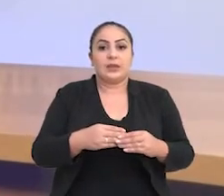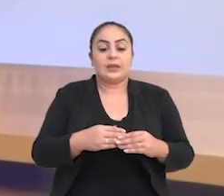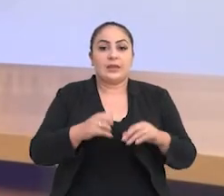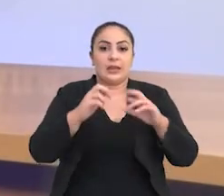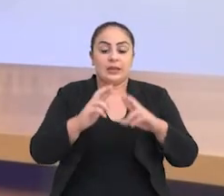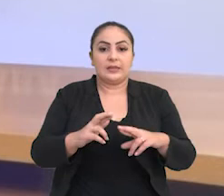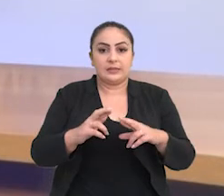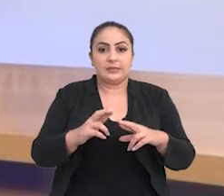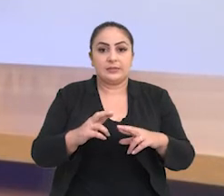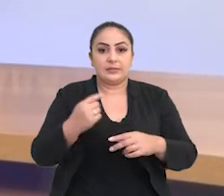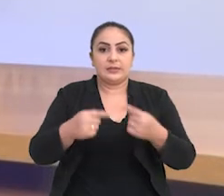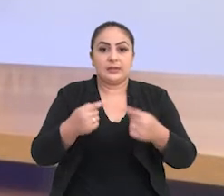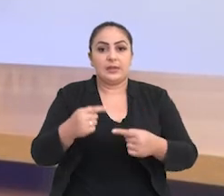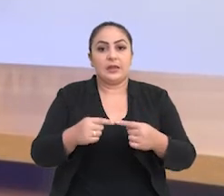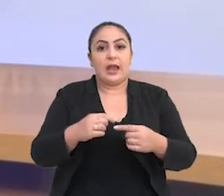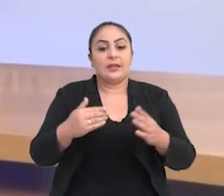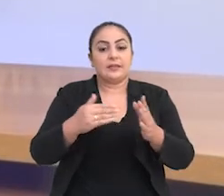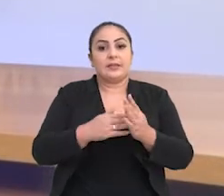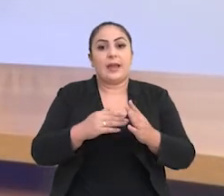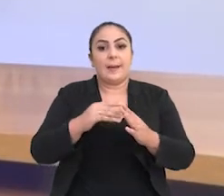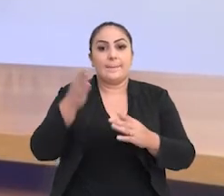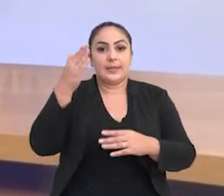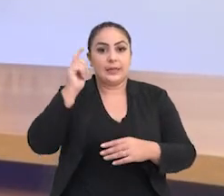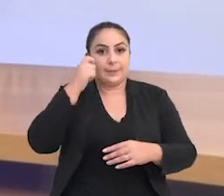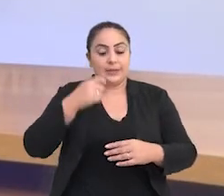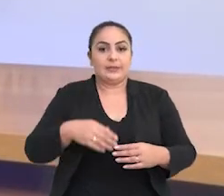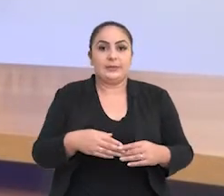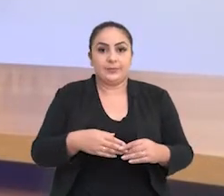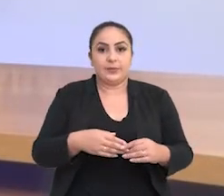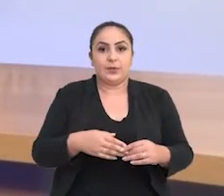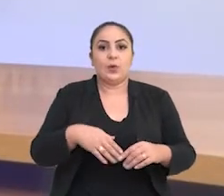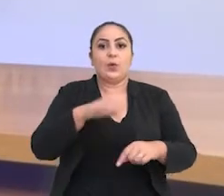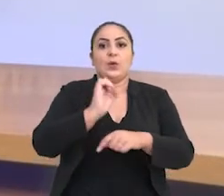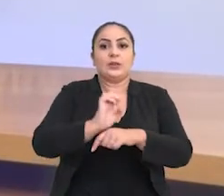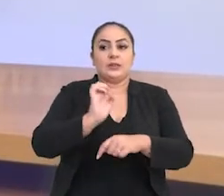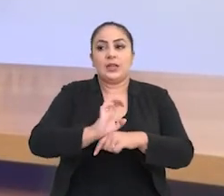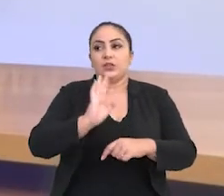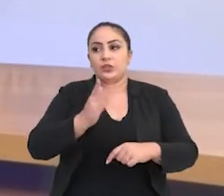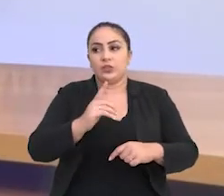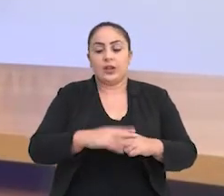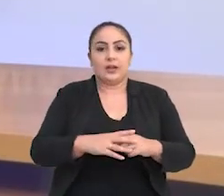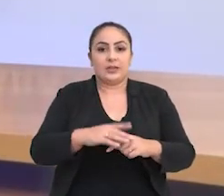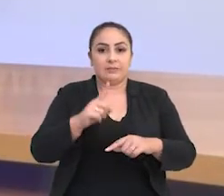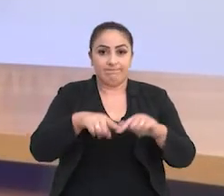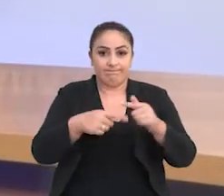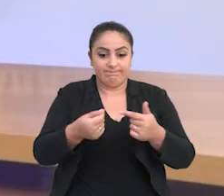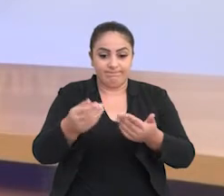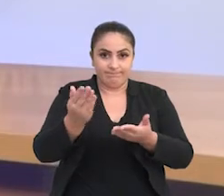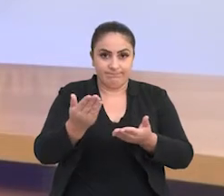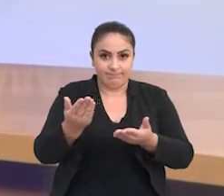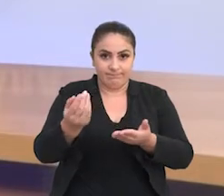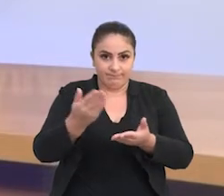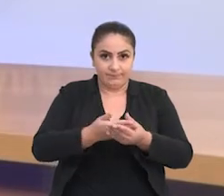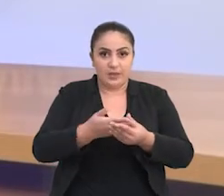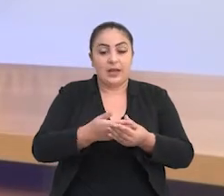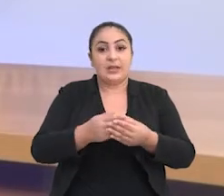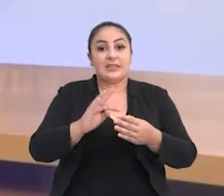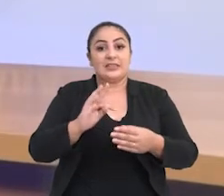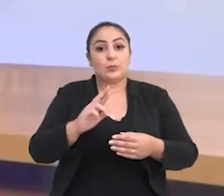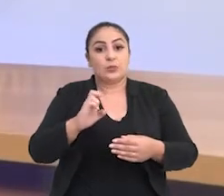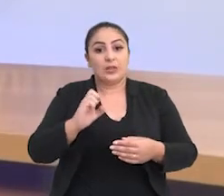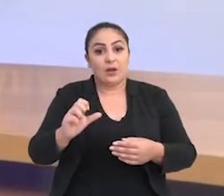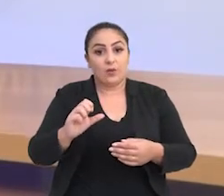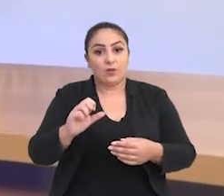caráter transitório e enquanto perdurar a bandeira preta. O estado já entrou com recurso, inclusive no